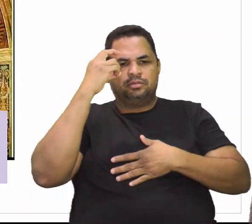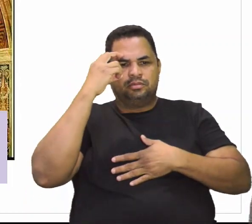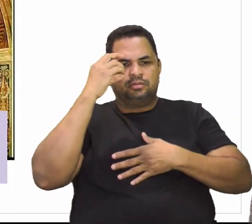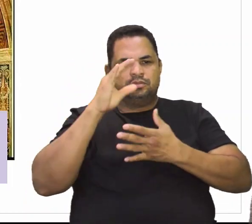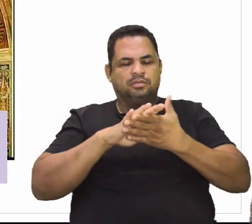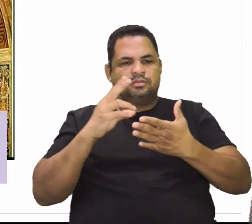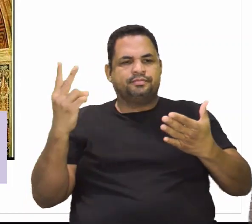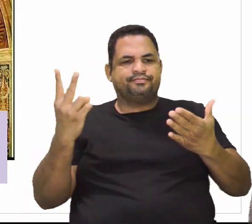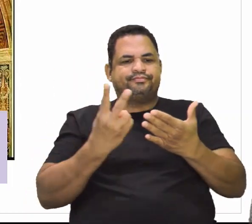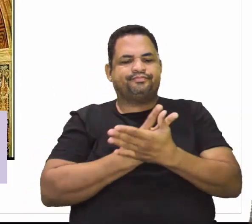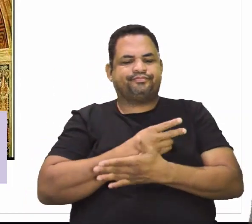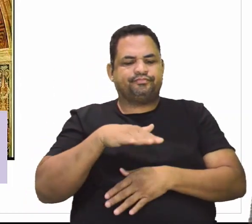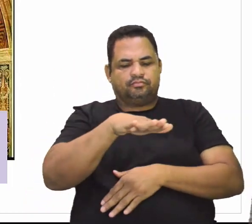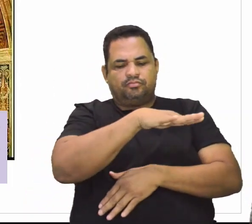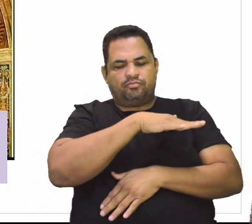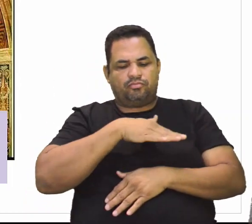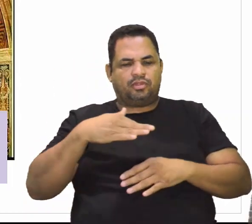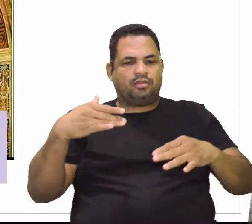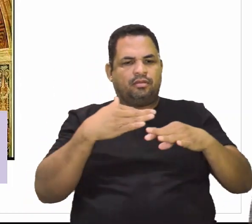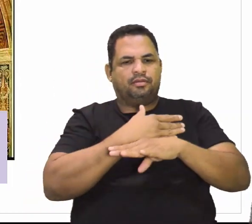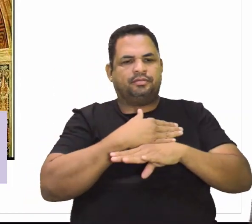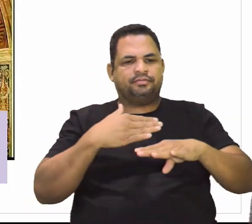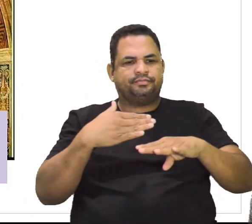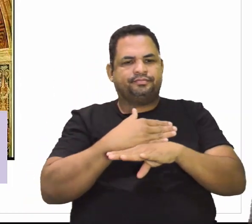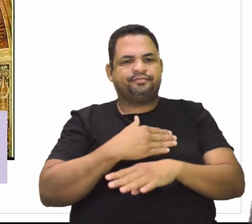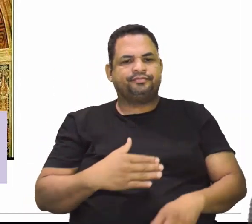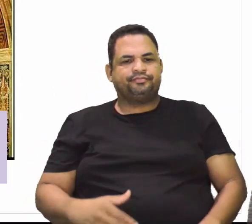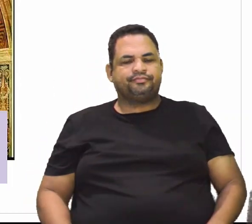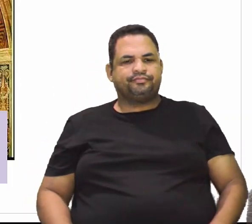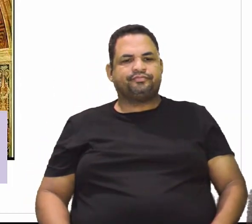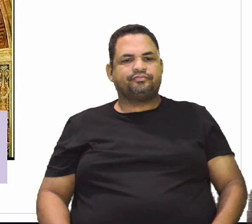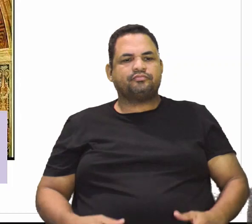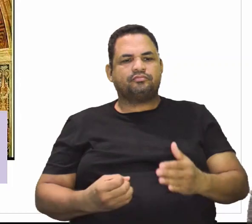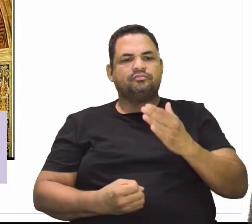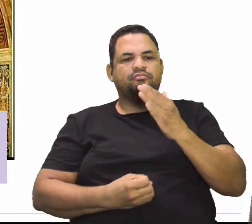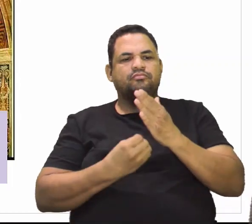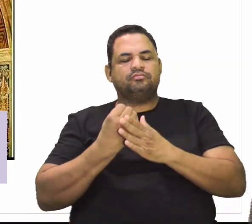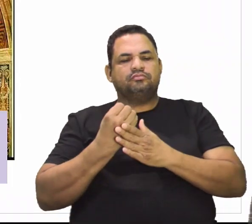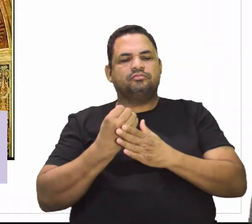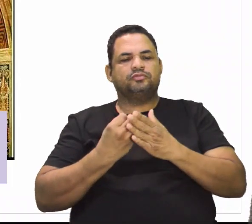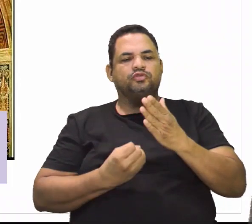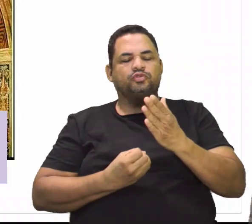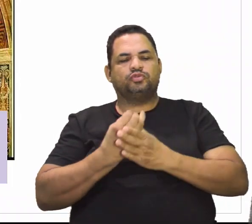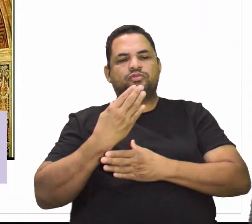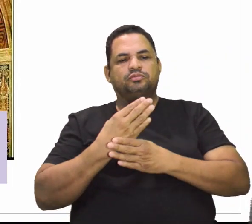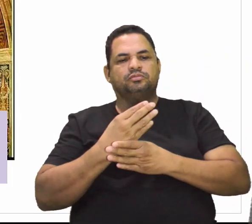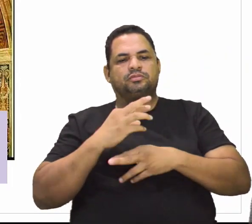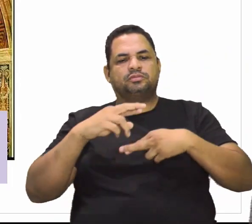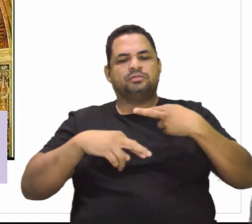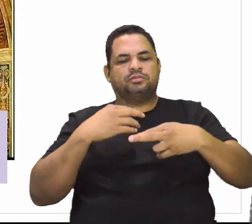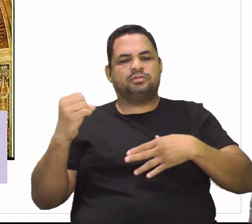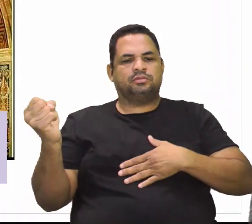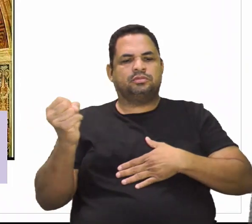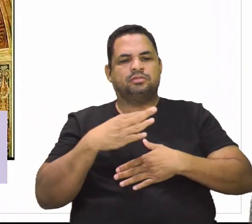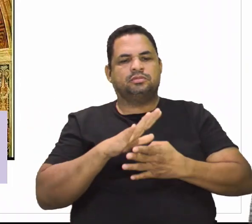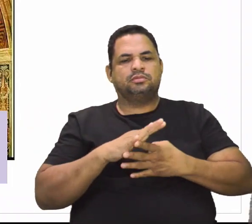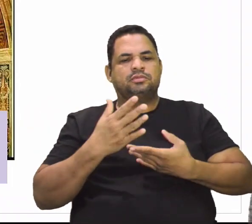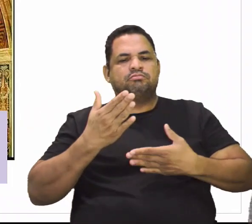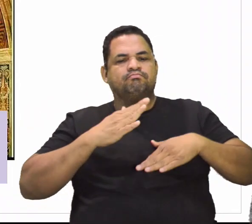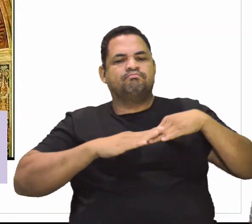ocorrer nessa parte urbana com o renascimento comercial. Esses artistas, esses